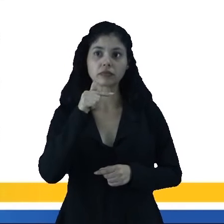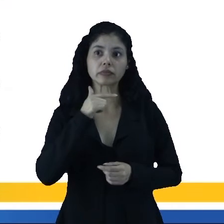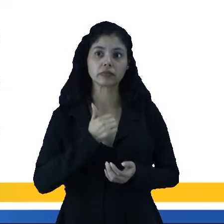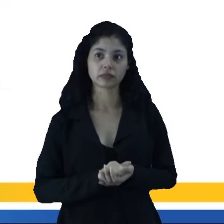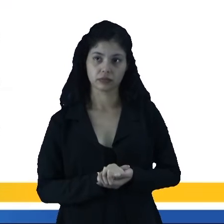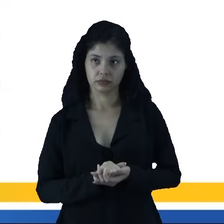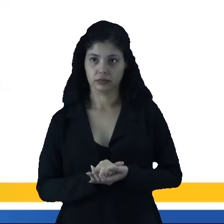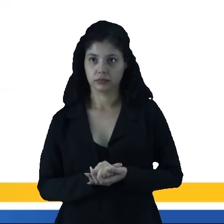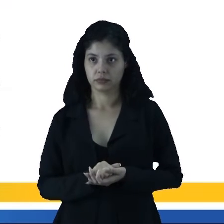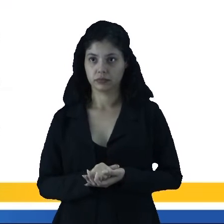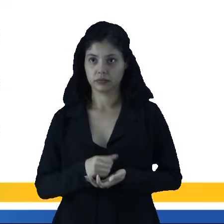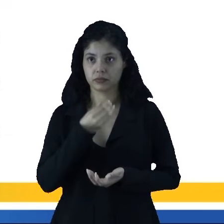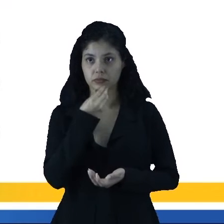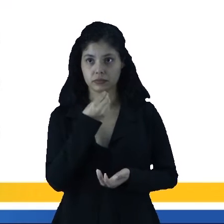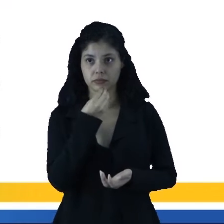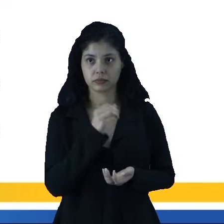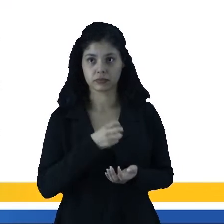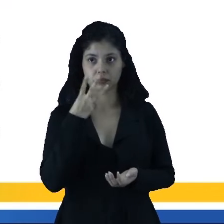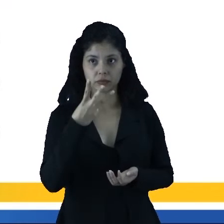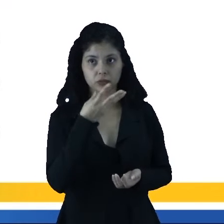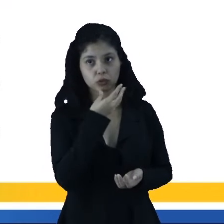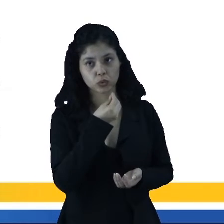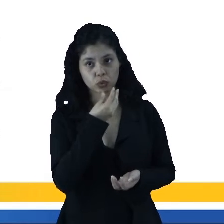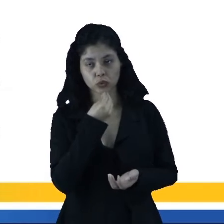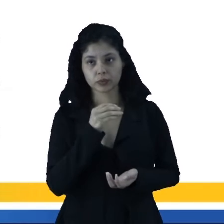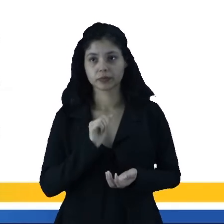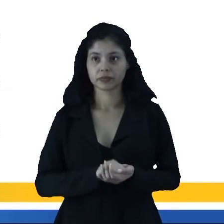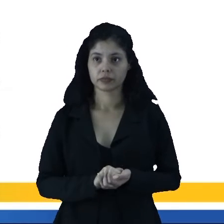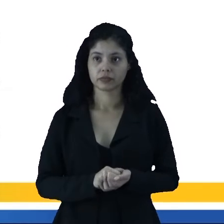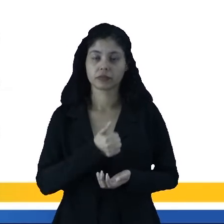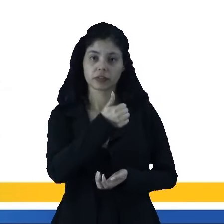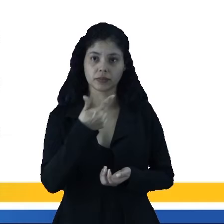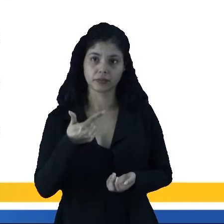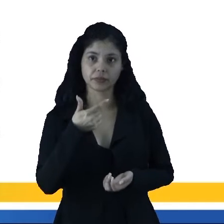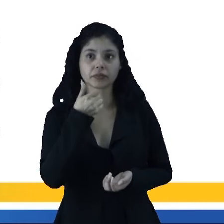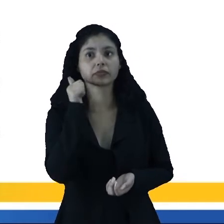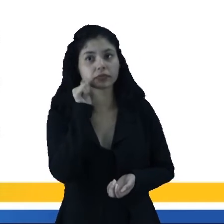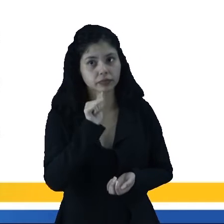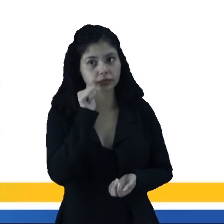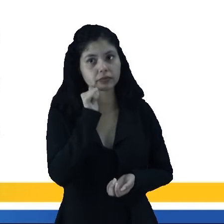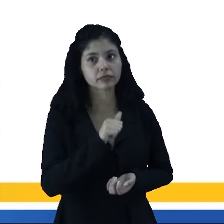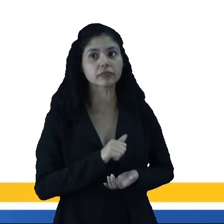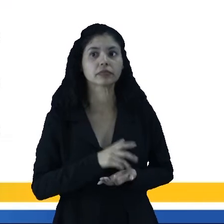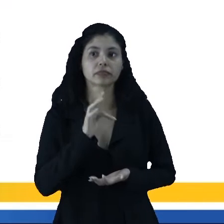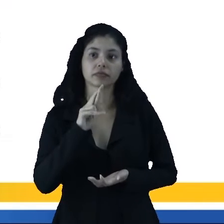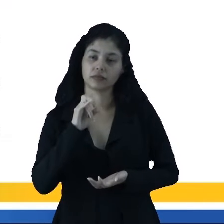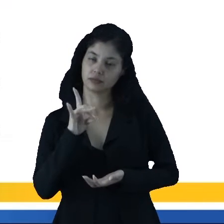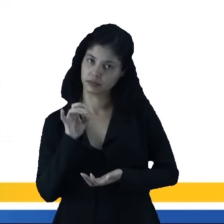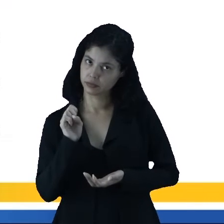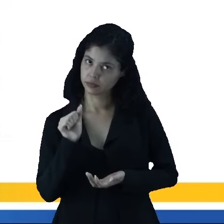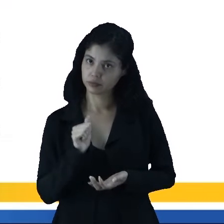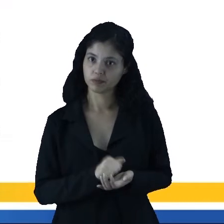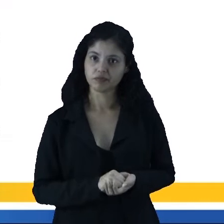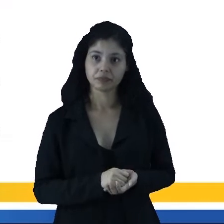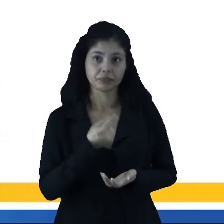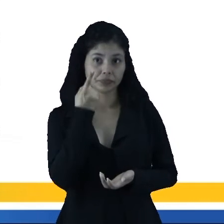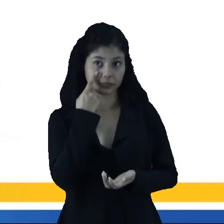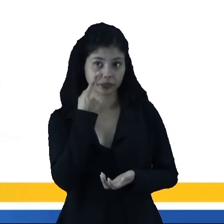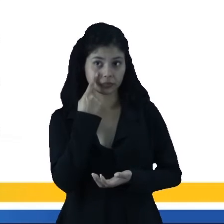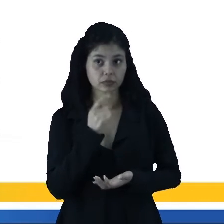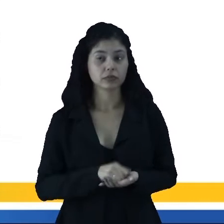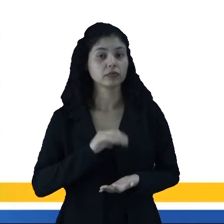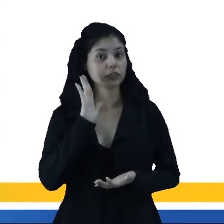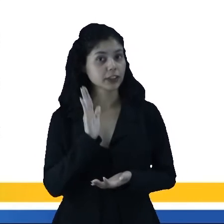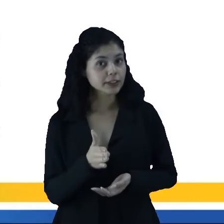7 mulheres, sendo que eu tenho 3 homens afetados e 12 mulheres afetadas. Olha